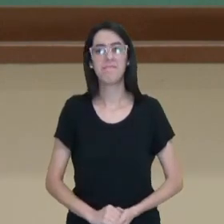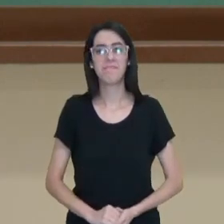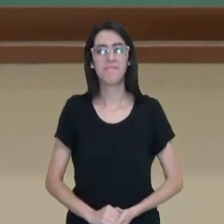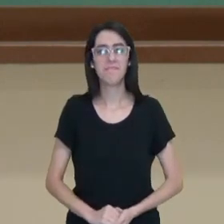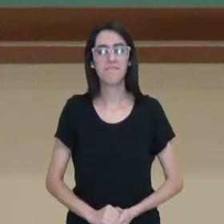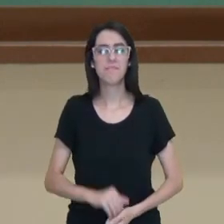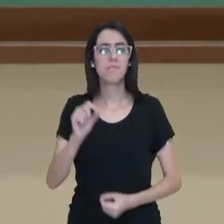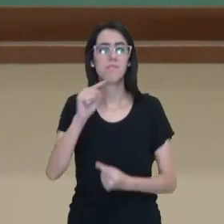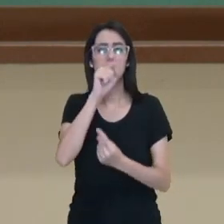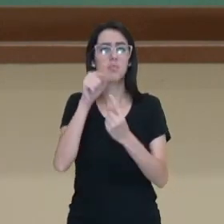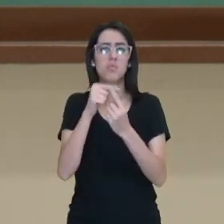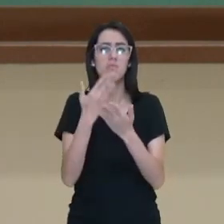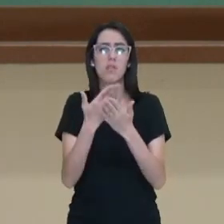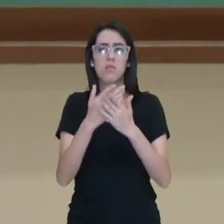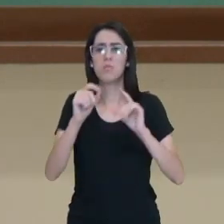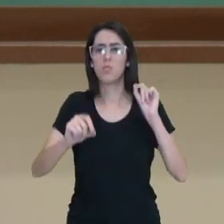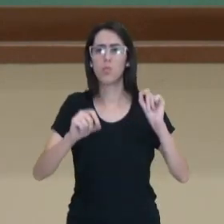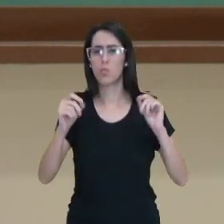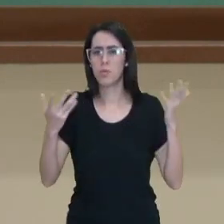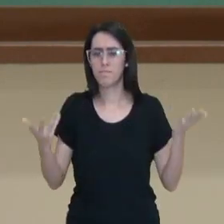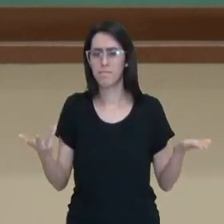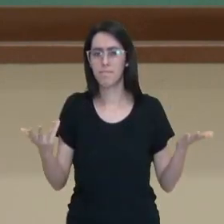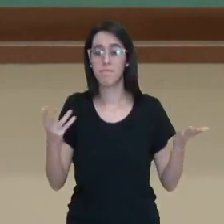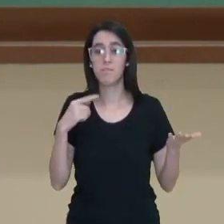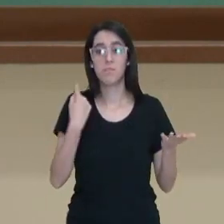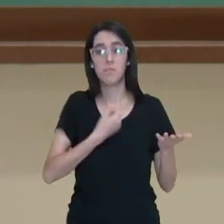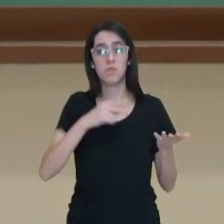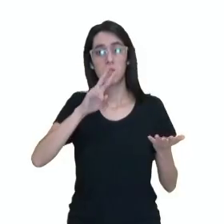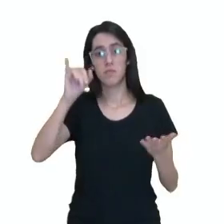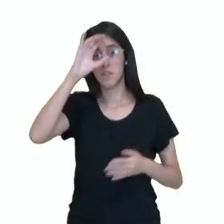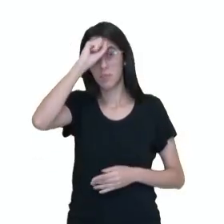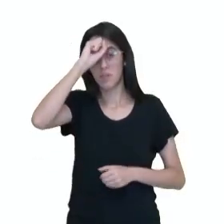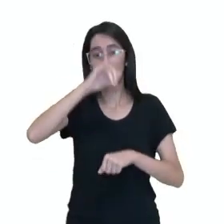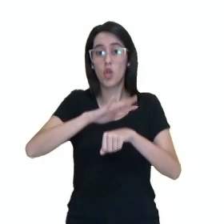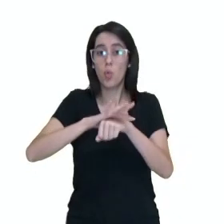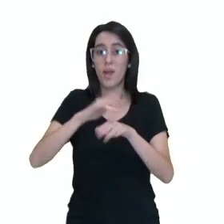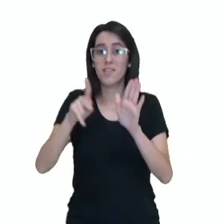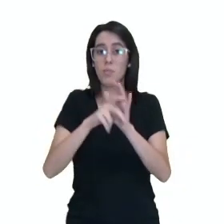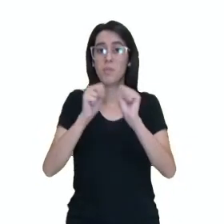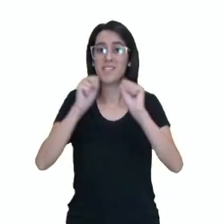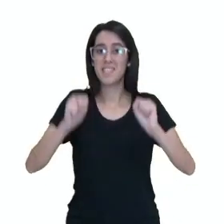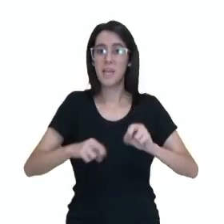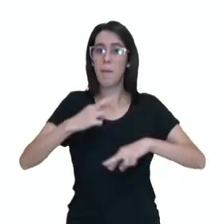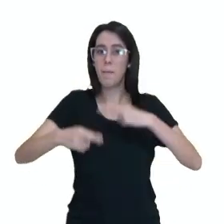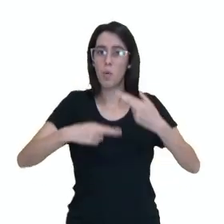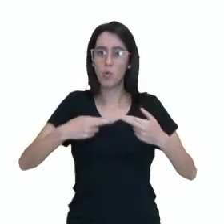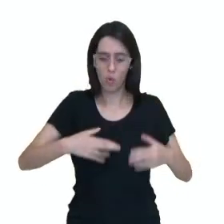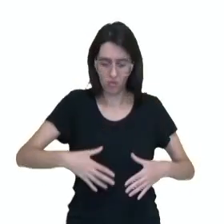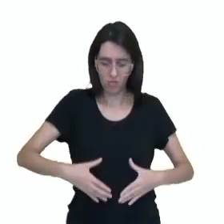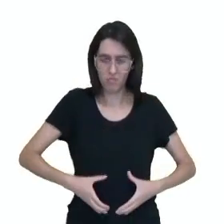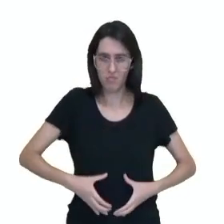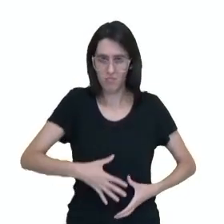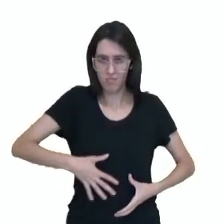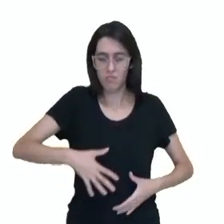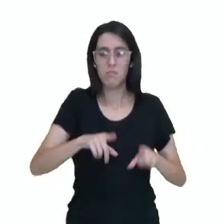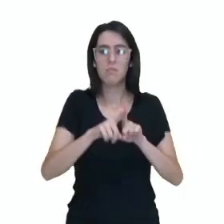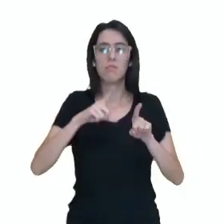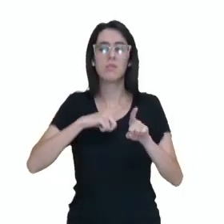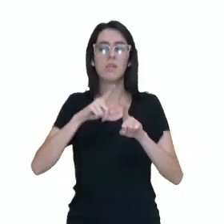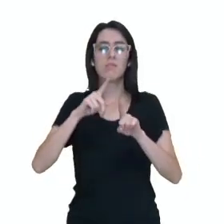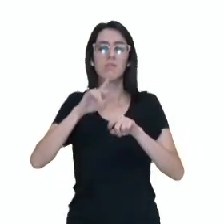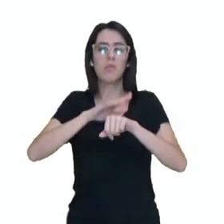quais são os objetivos da aula de hoje, né? Vamos rever as doenças do sistema reprodutor, com ênfase nessas infecções